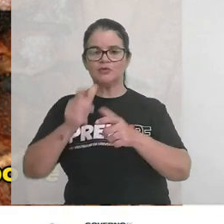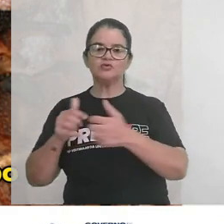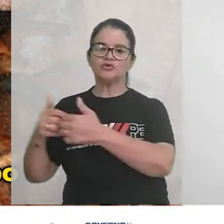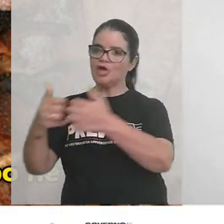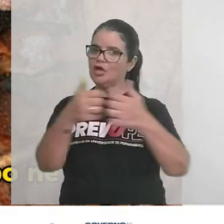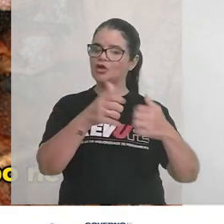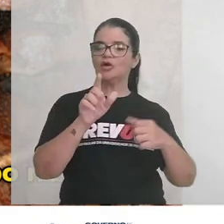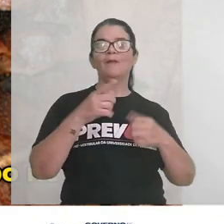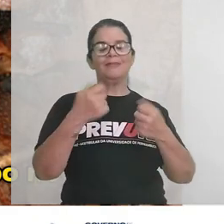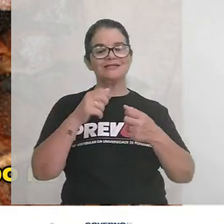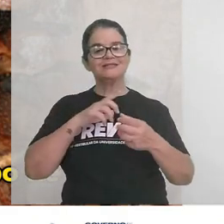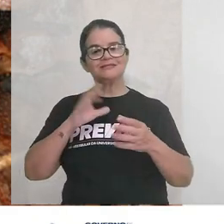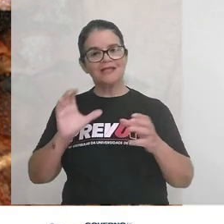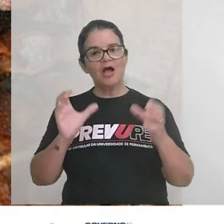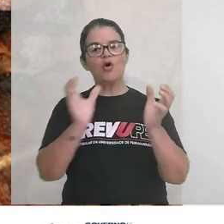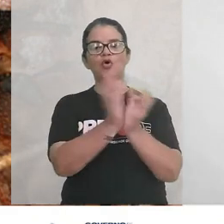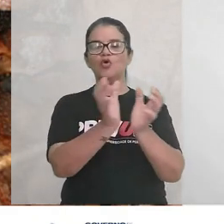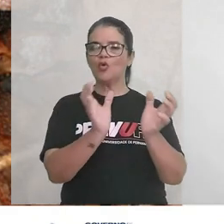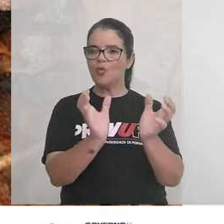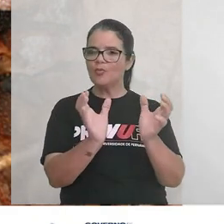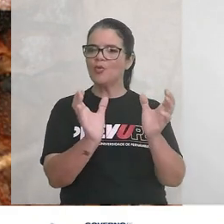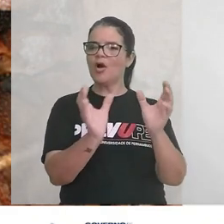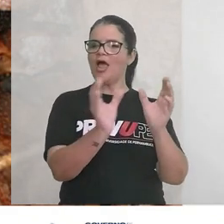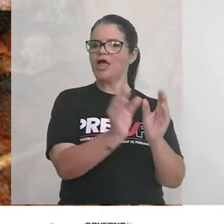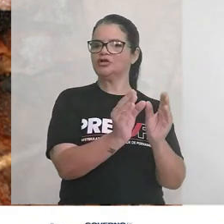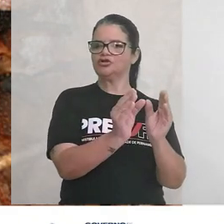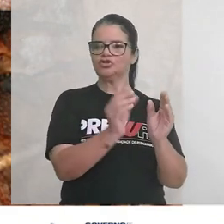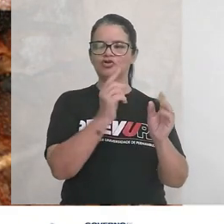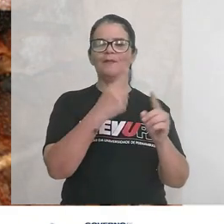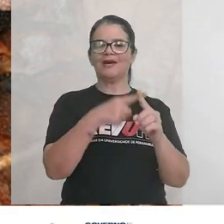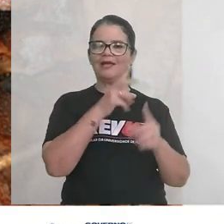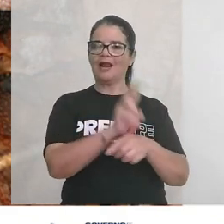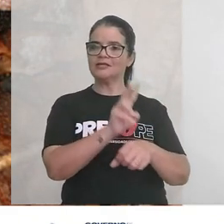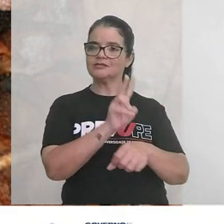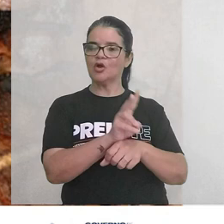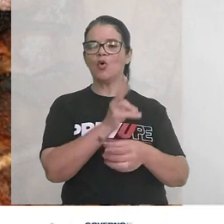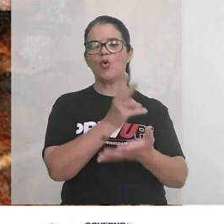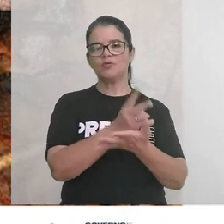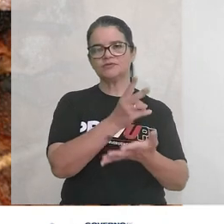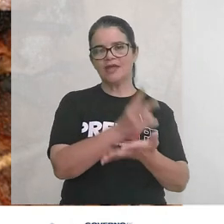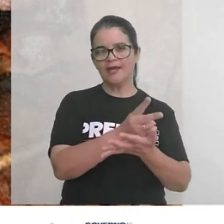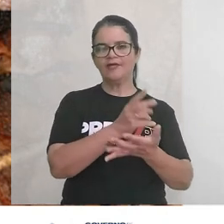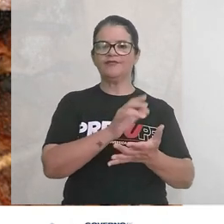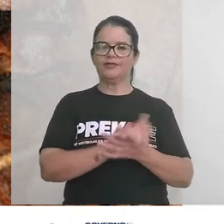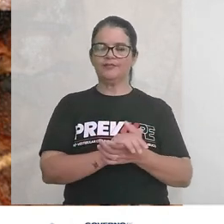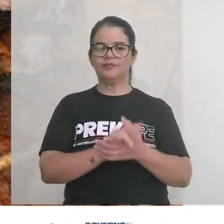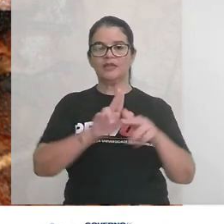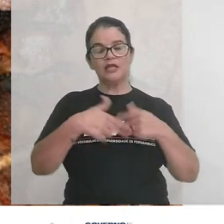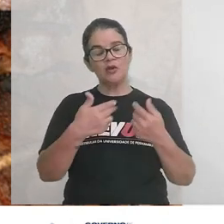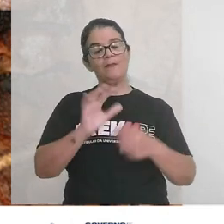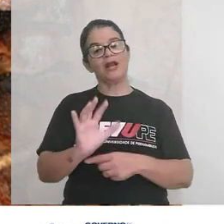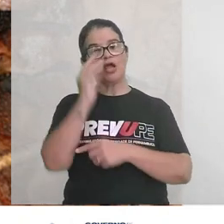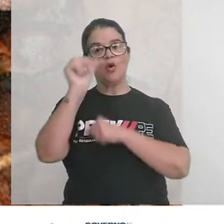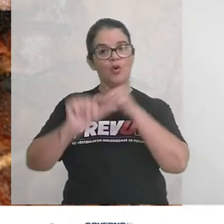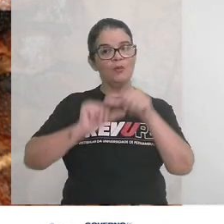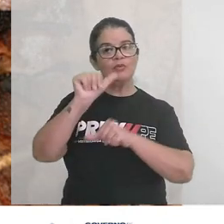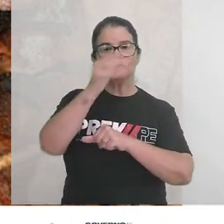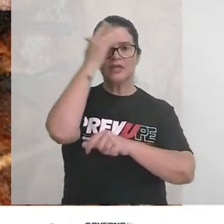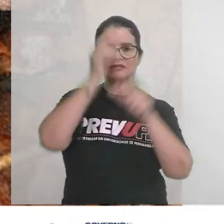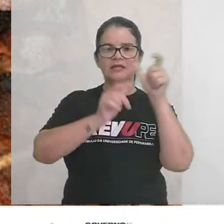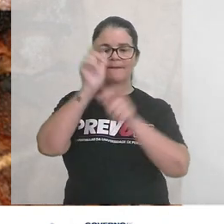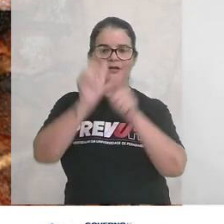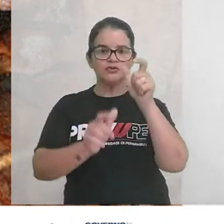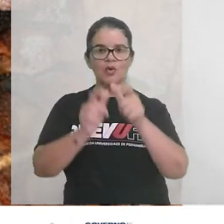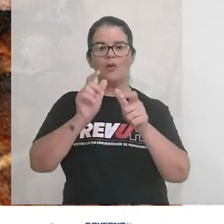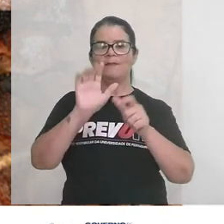ficar um pouquinho restrita aquele grupo né para que essa genética se conserve né então Para que ocorra a mudança pessoal